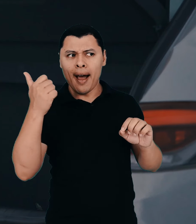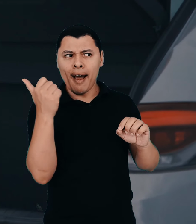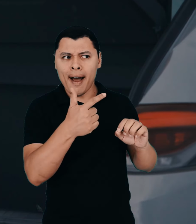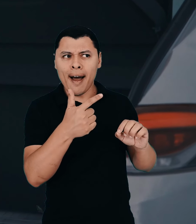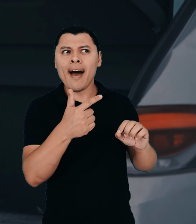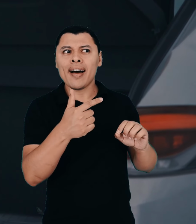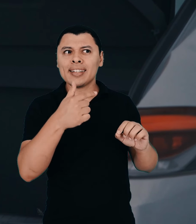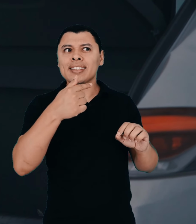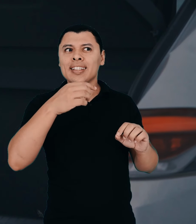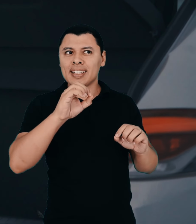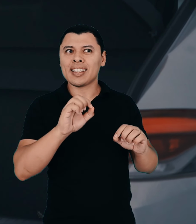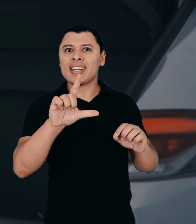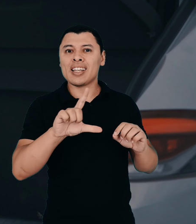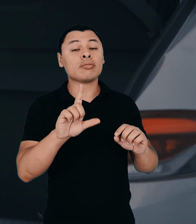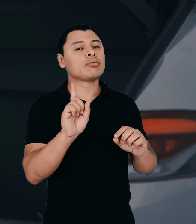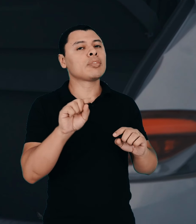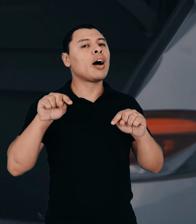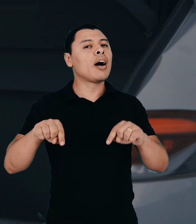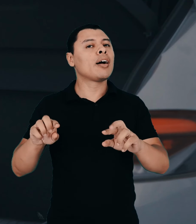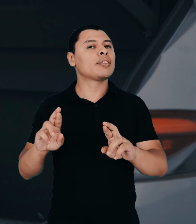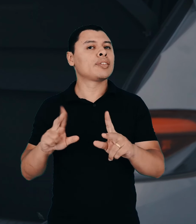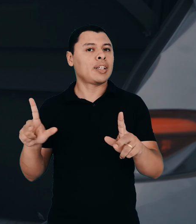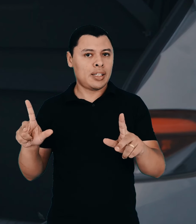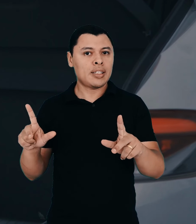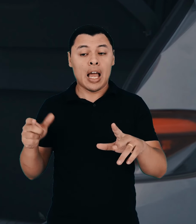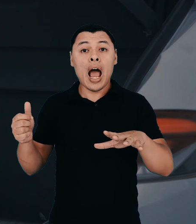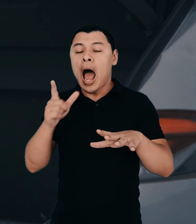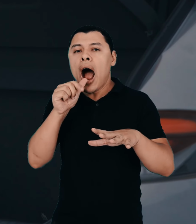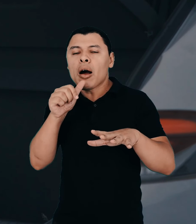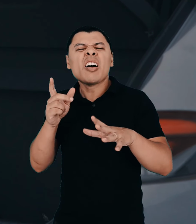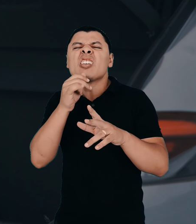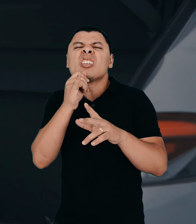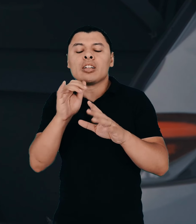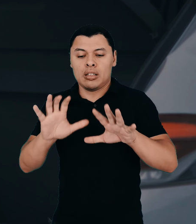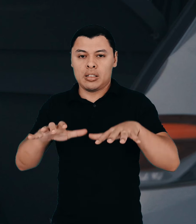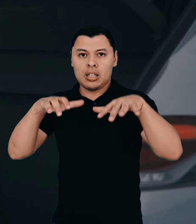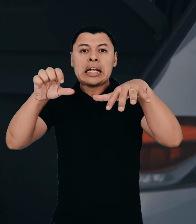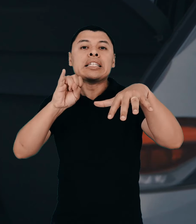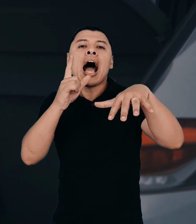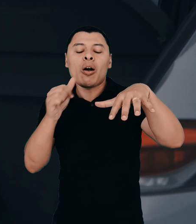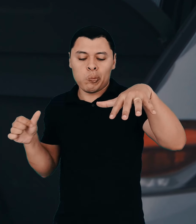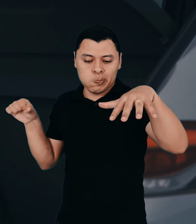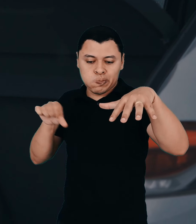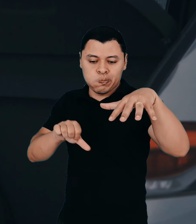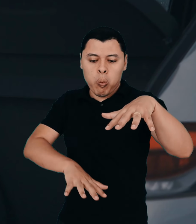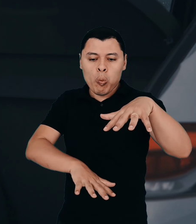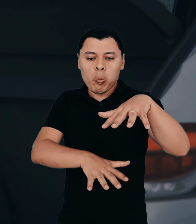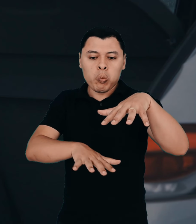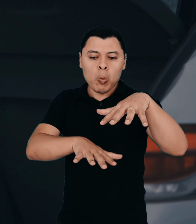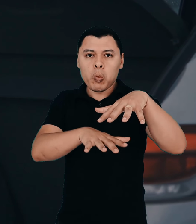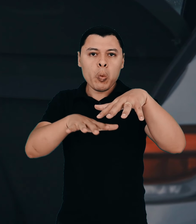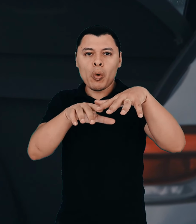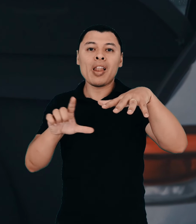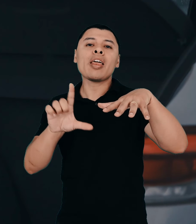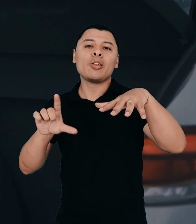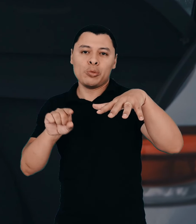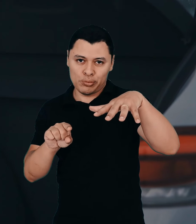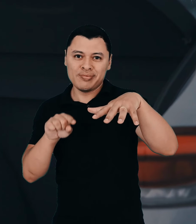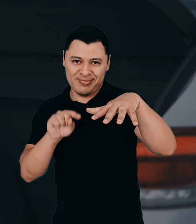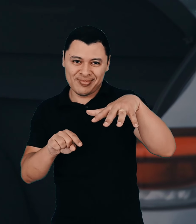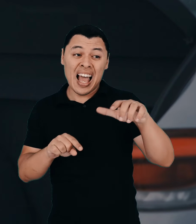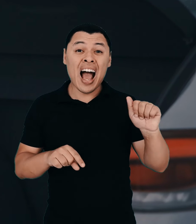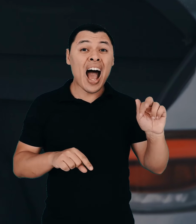litros, mas aqui a gente tem uma forma de medição nova, né? O volume líquido. Então é provável que quando a Fiat divulgar o volume de porta-malas do Argo